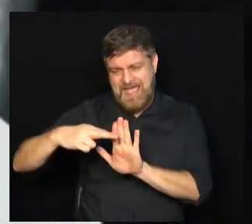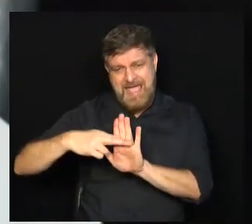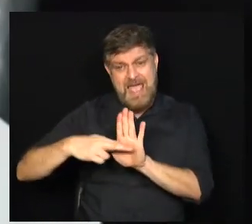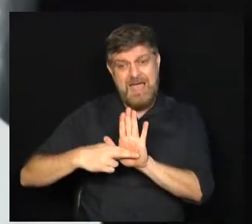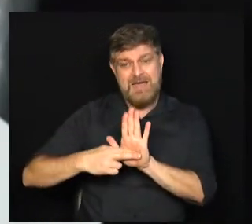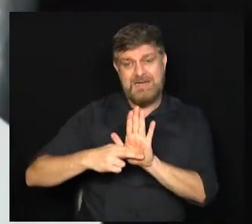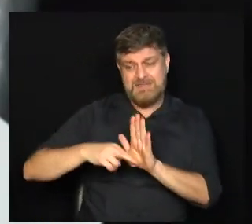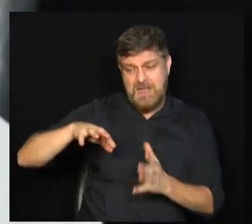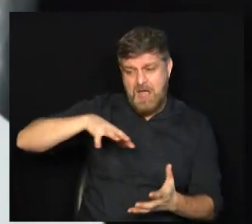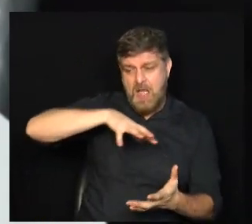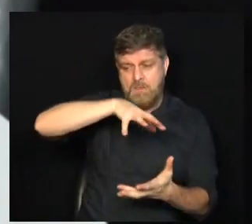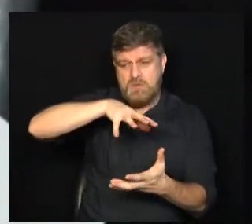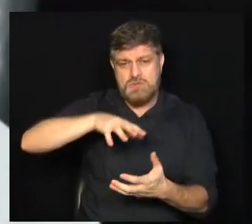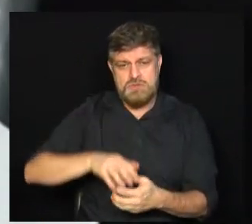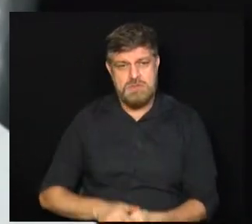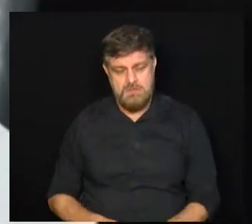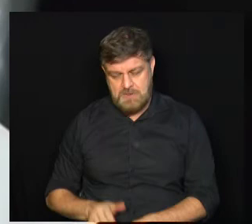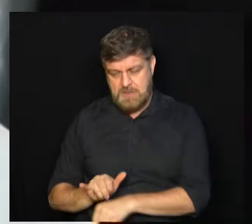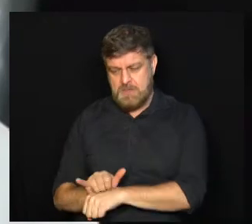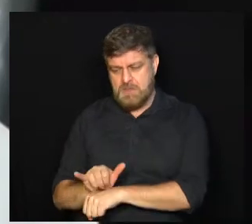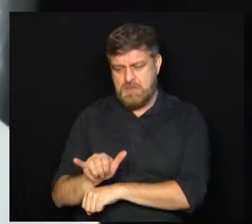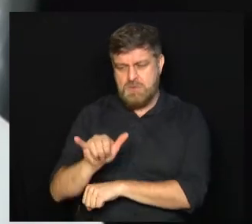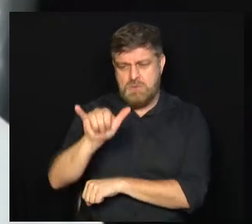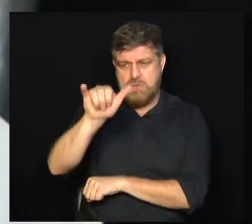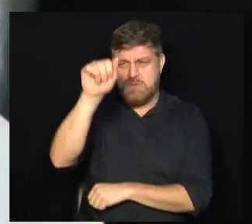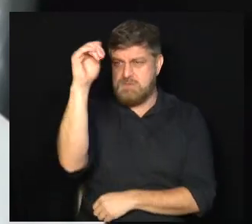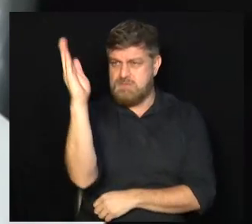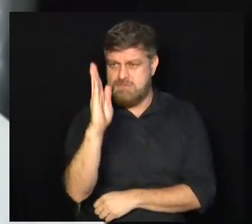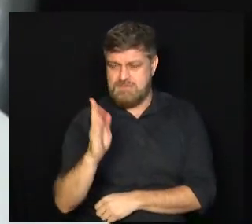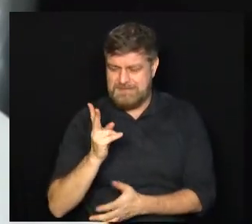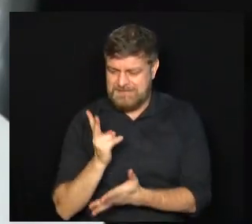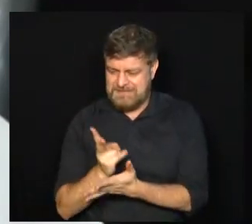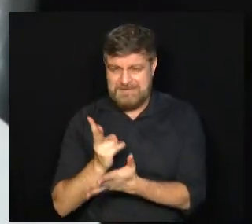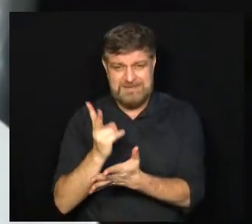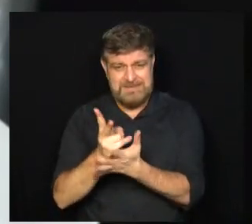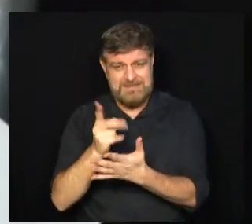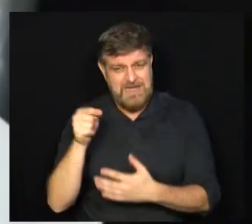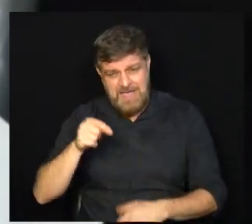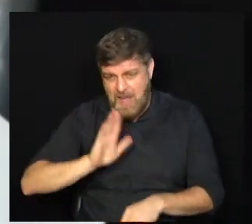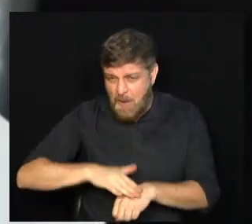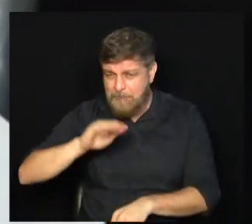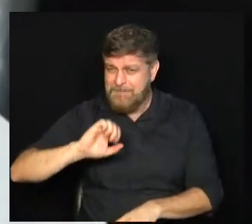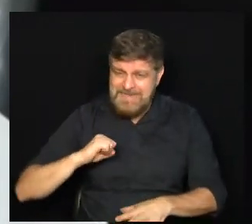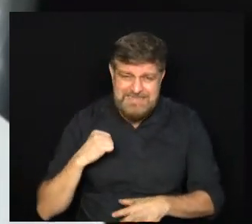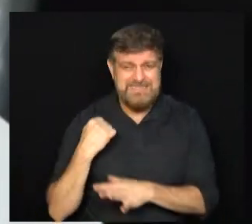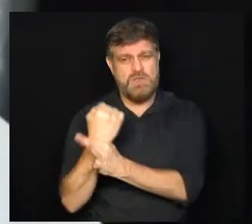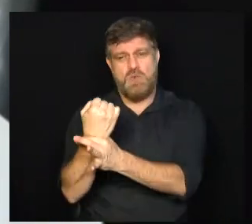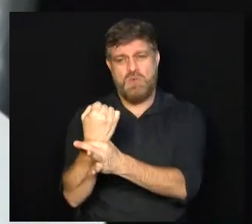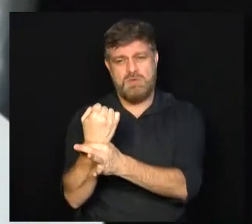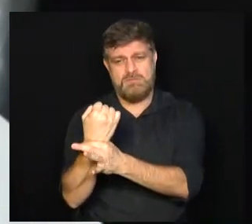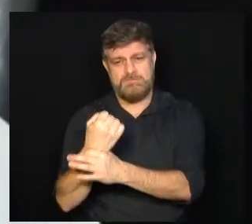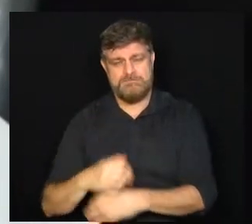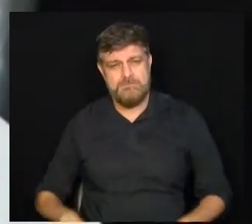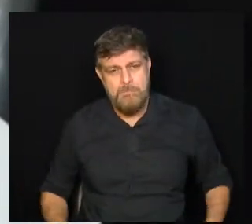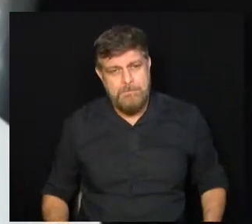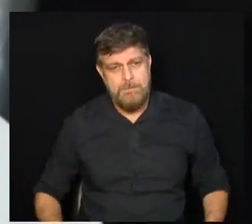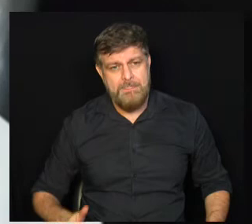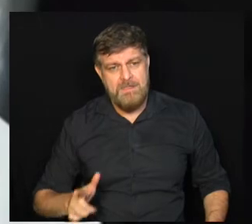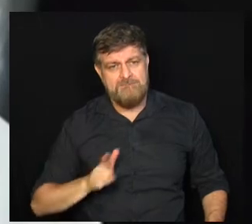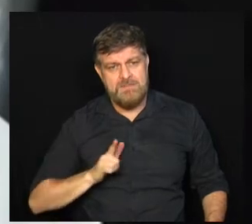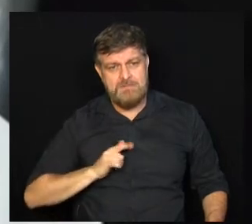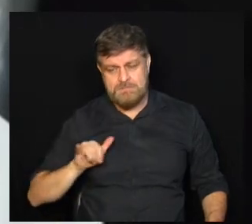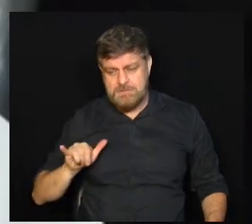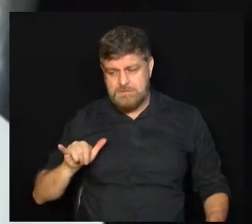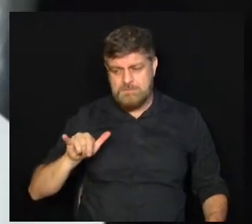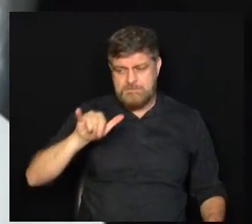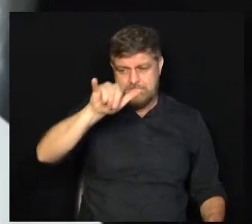que a nossa aviação continue sendo o transporte mais seguro do mundo, né? Ele pode ser seguro e